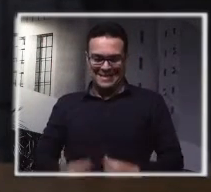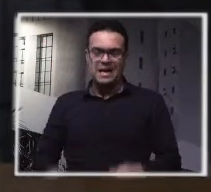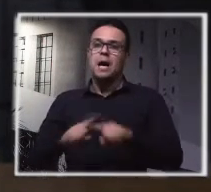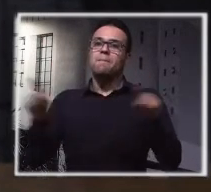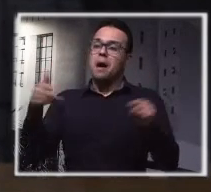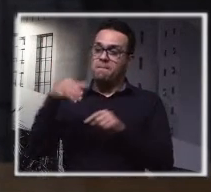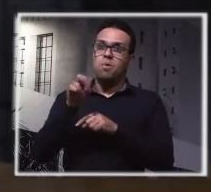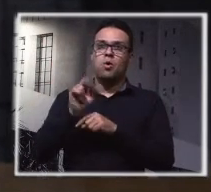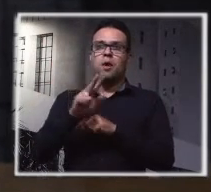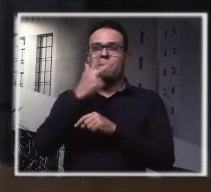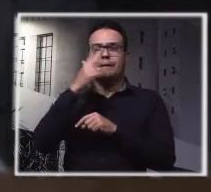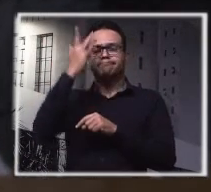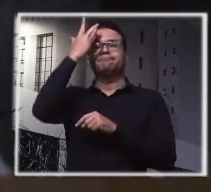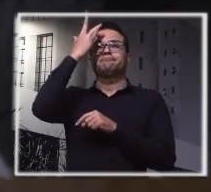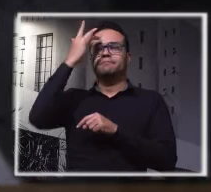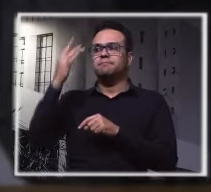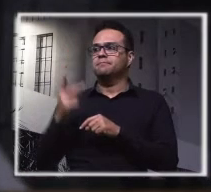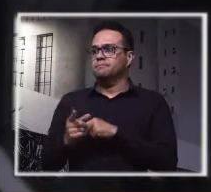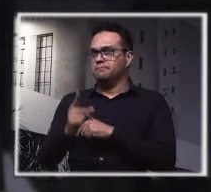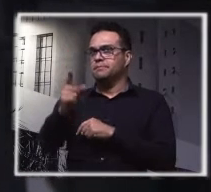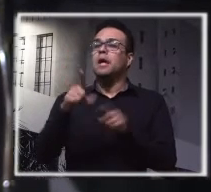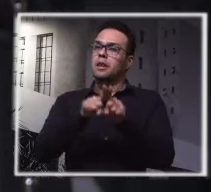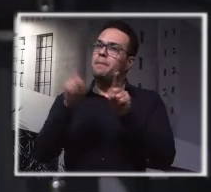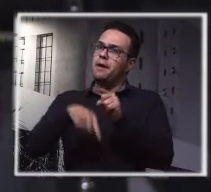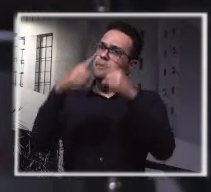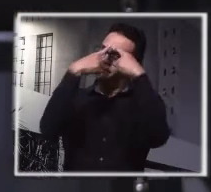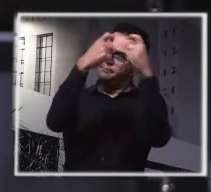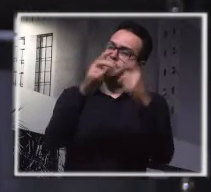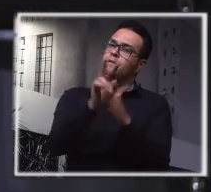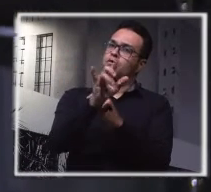morais não cicatrizam. Então, também é violência.